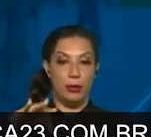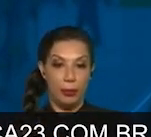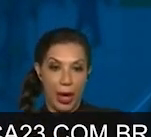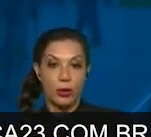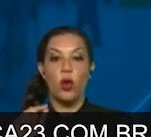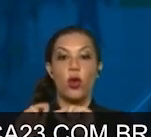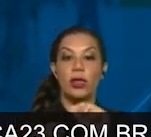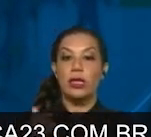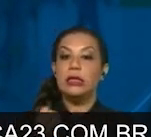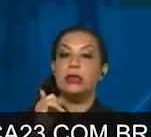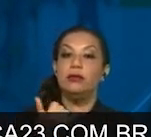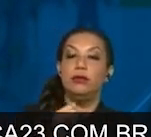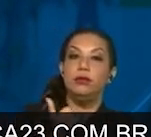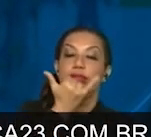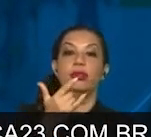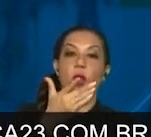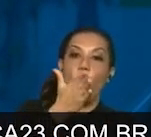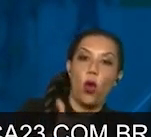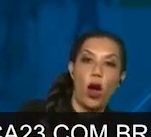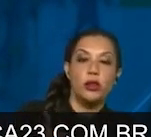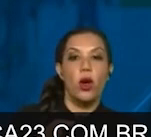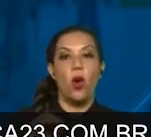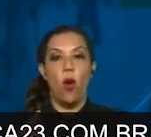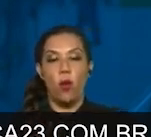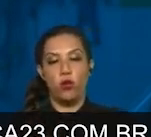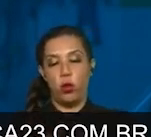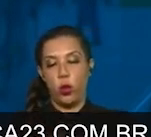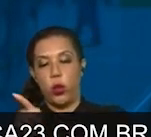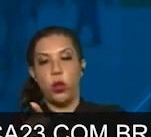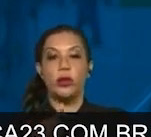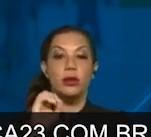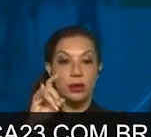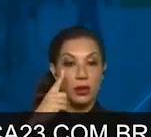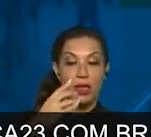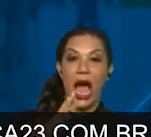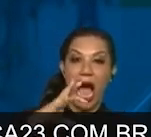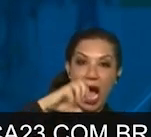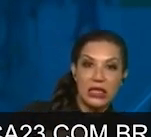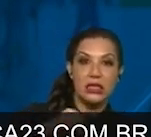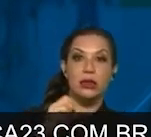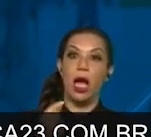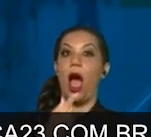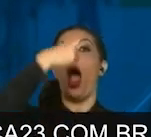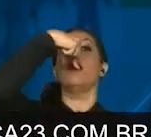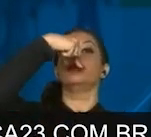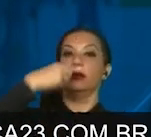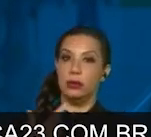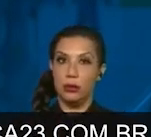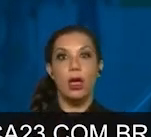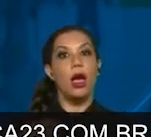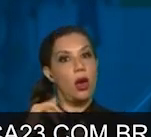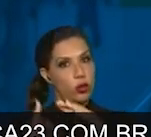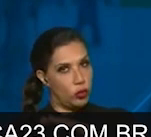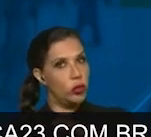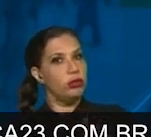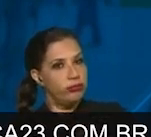impacto e queda, se podem ocorrer cortes ou partes pontiagudas. Investiga se em caso de mordida, pequenas peças podem ser engolidas.